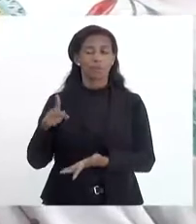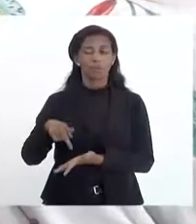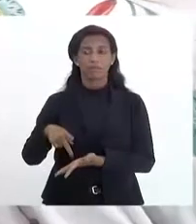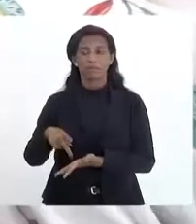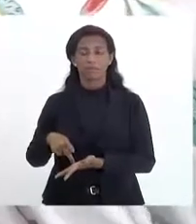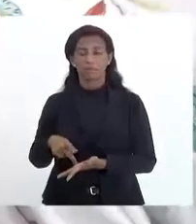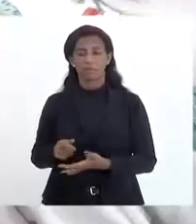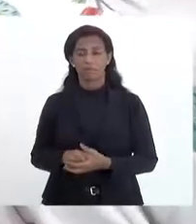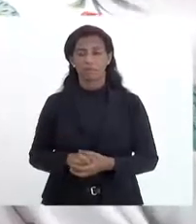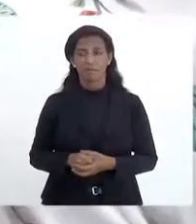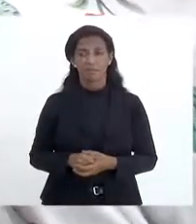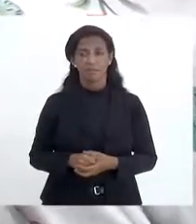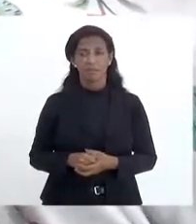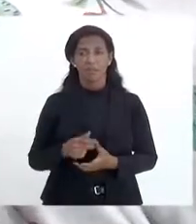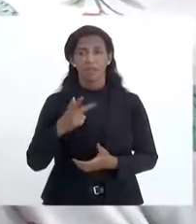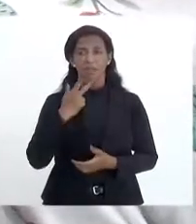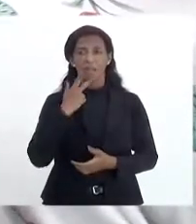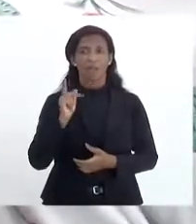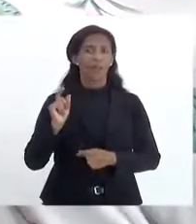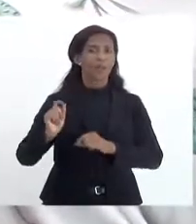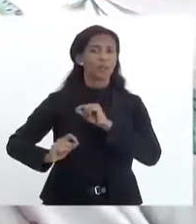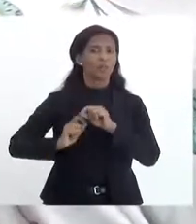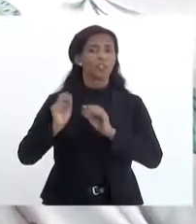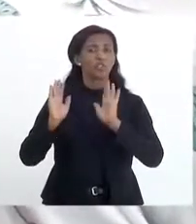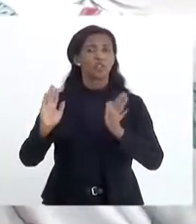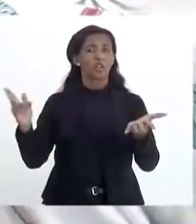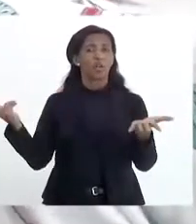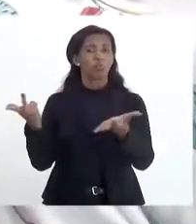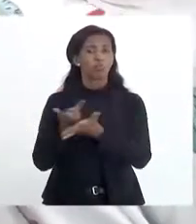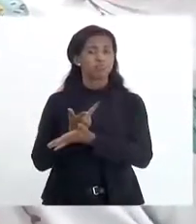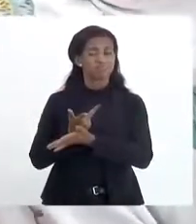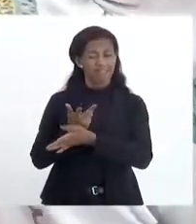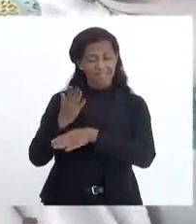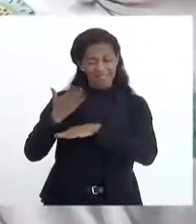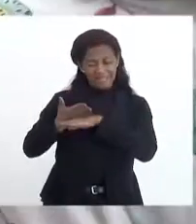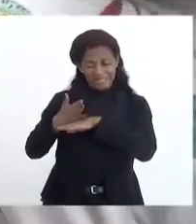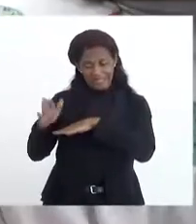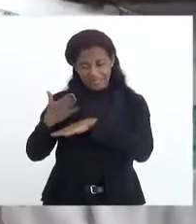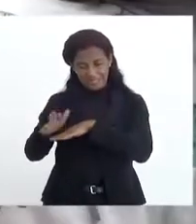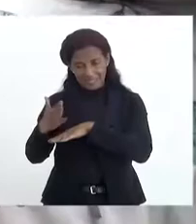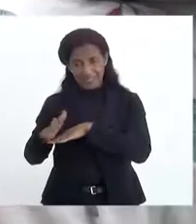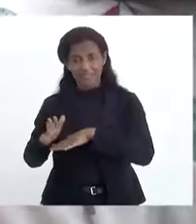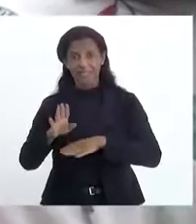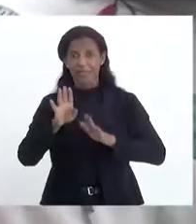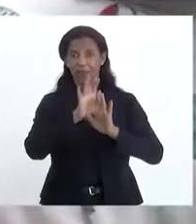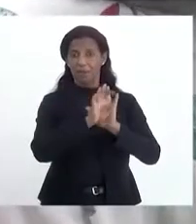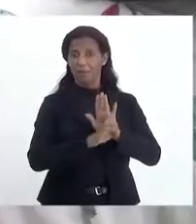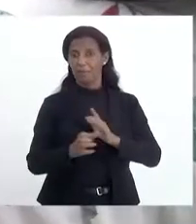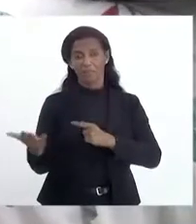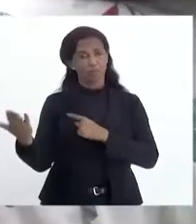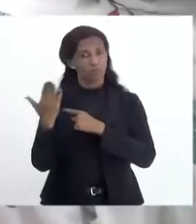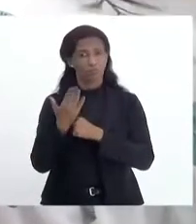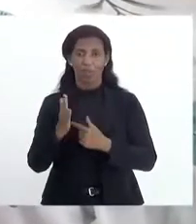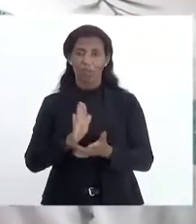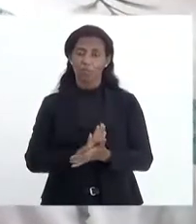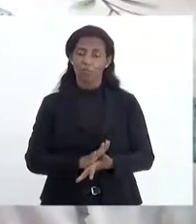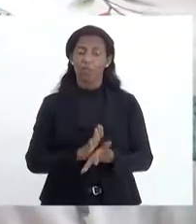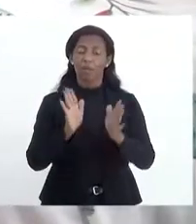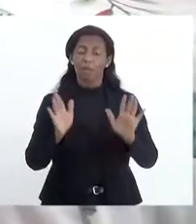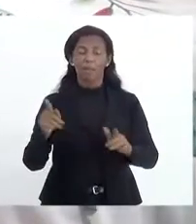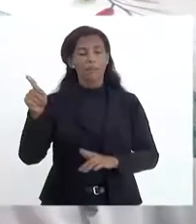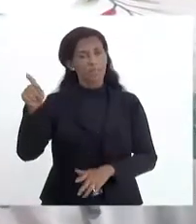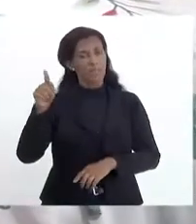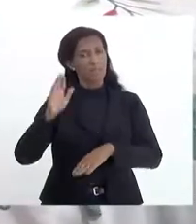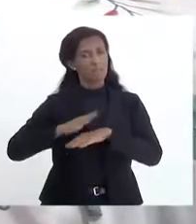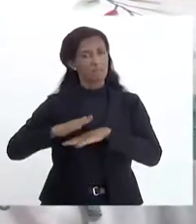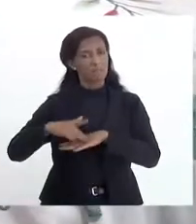realidade, ela diz daquilo que já acontece na prática. Então, a emenda do deputado Mink não nos atende, mas ele mesmo